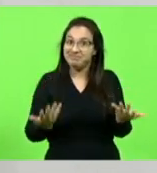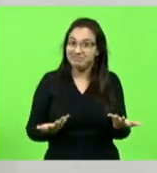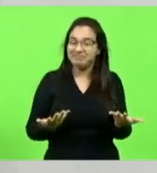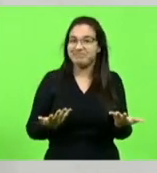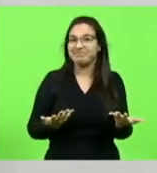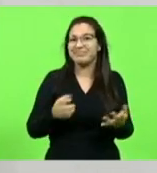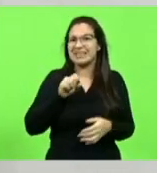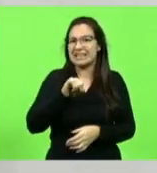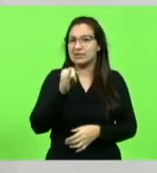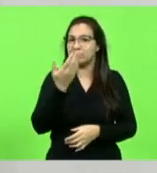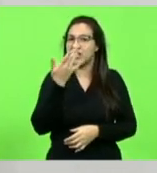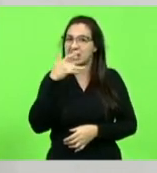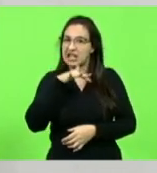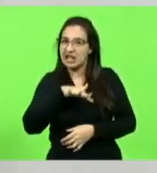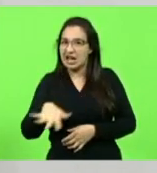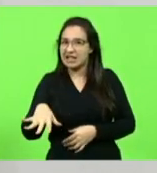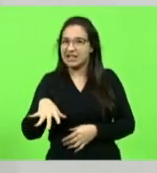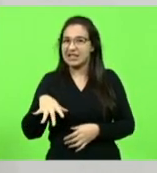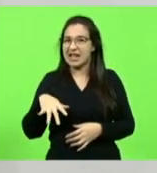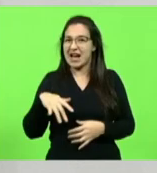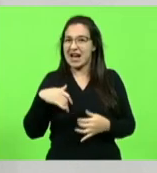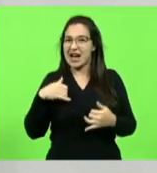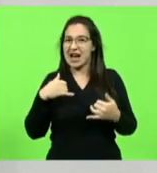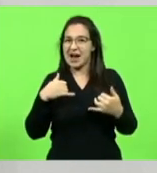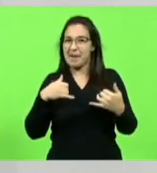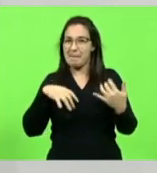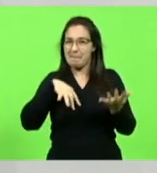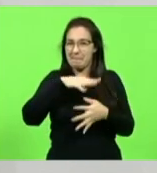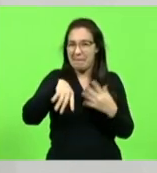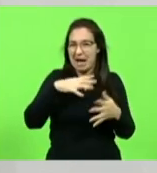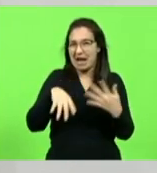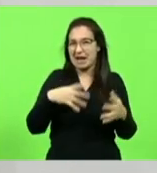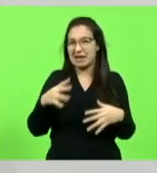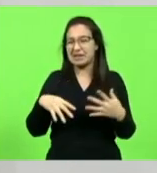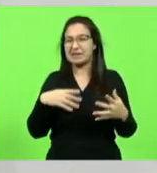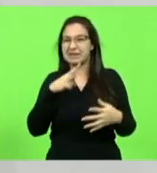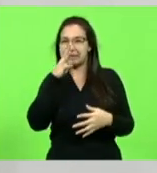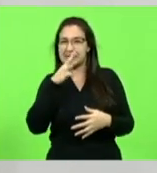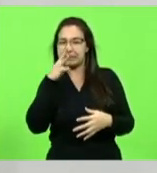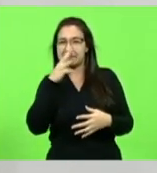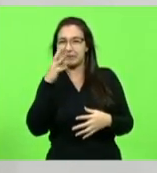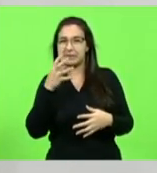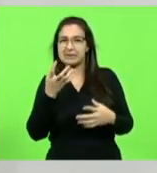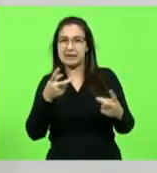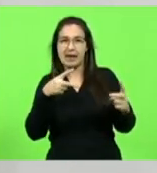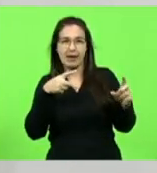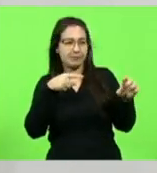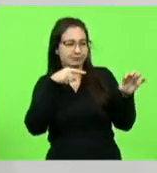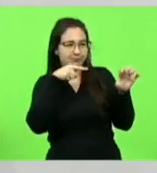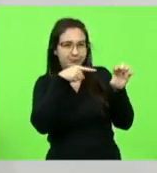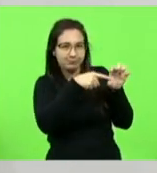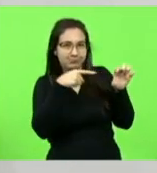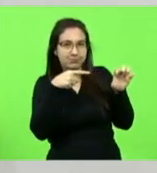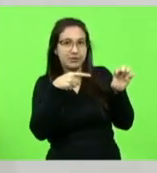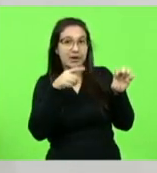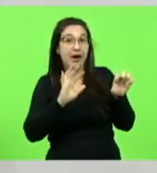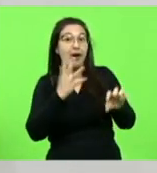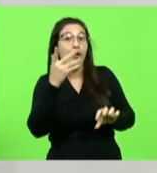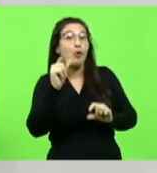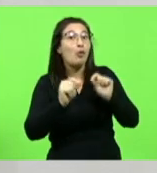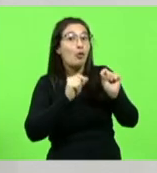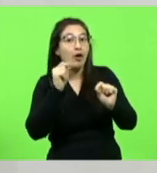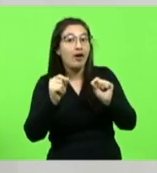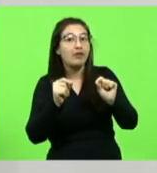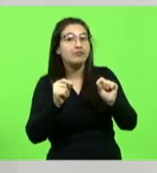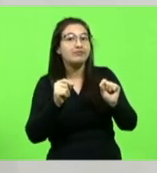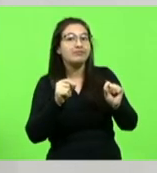é uma criança arteira, baderneira, e resolve colocar o dedo na tomada, o que acontece? Eis que lá